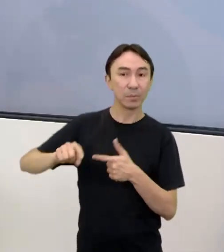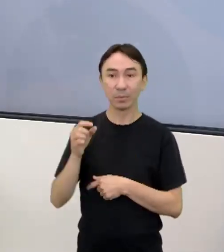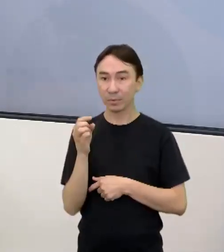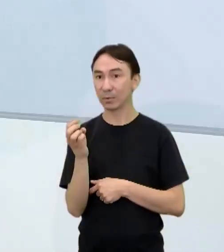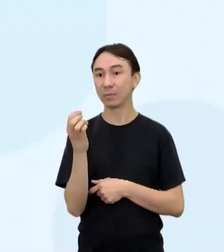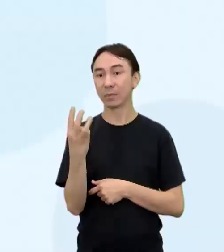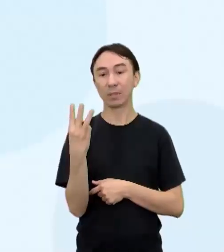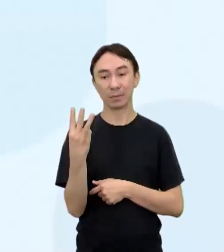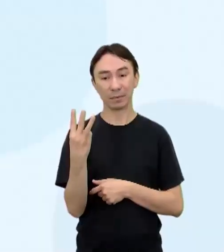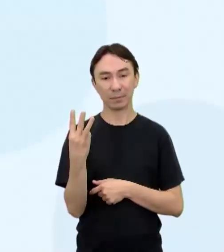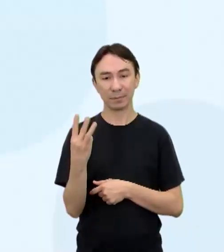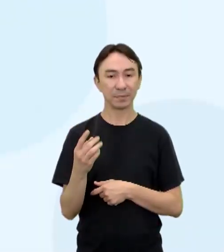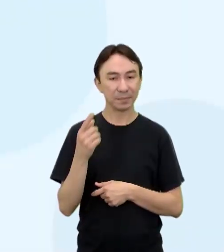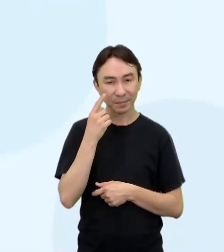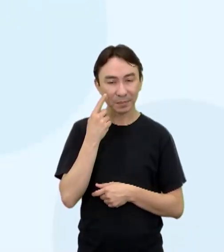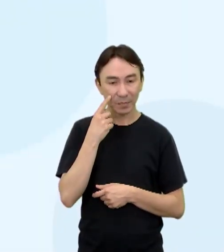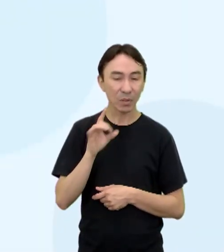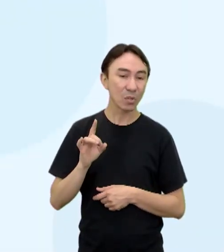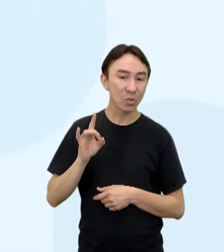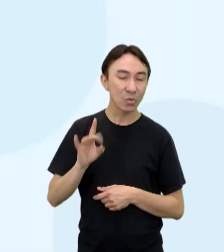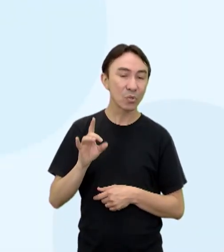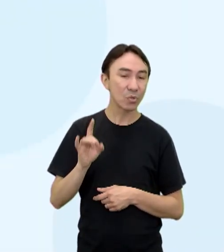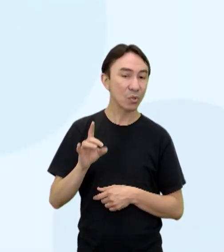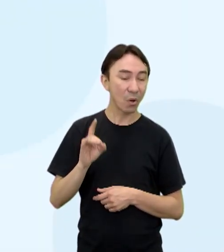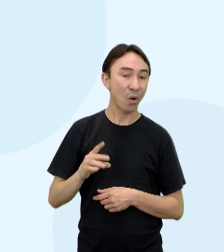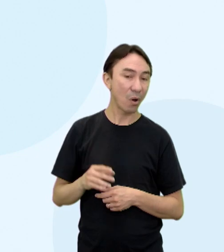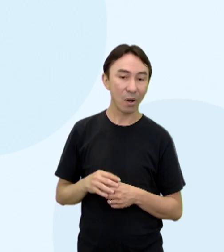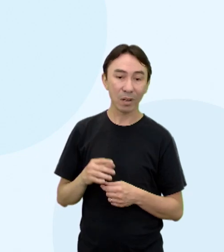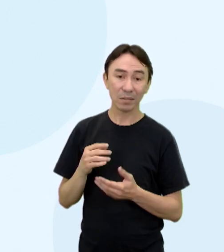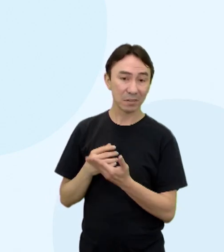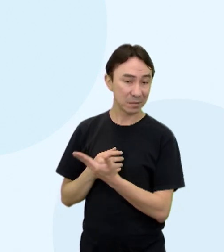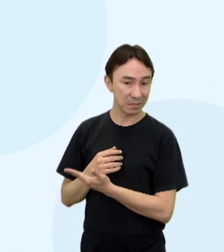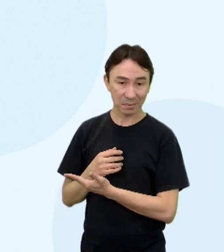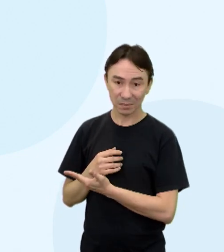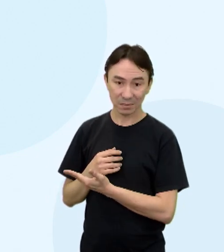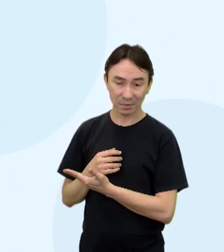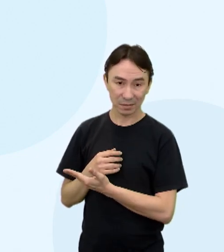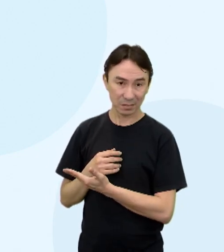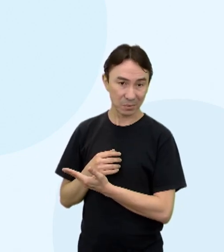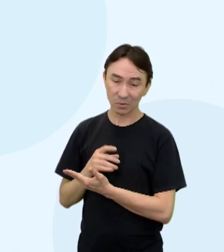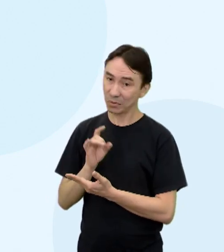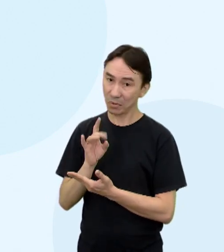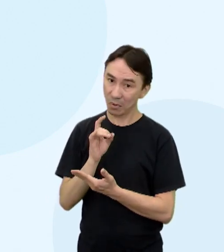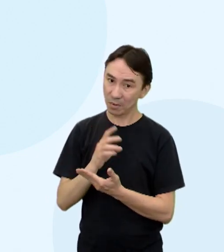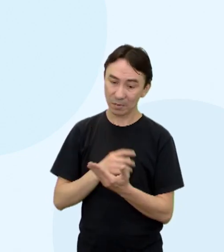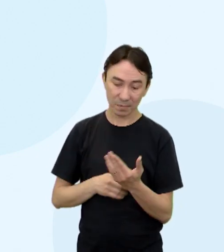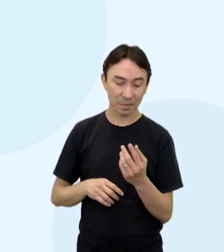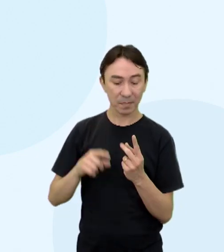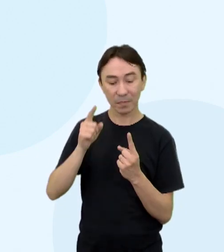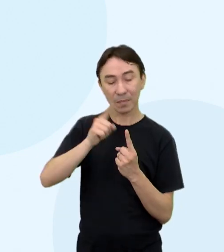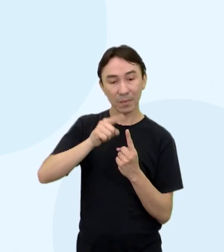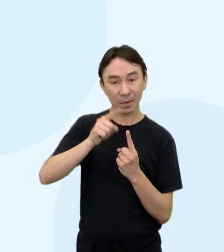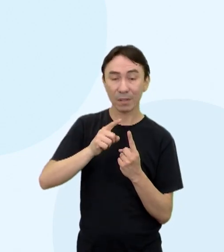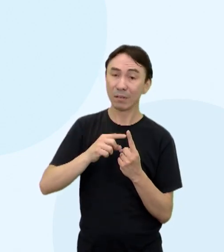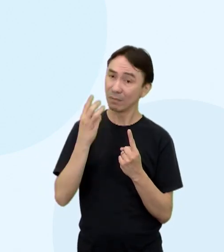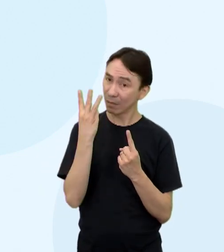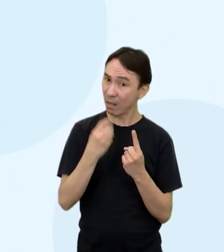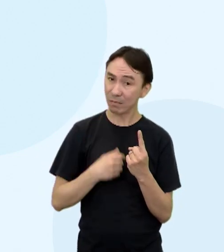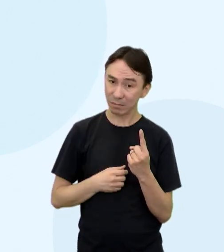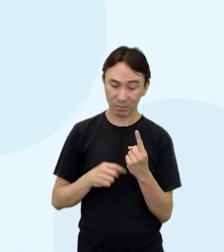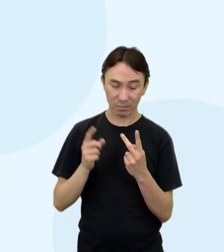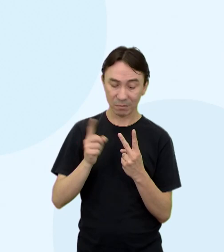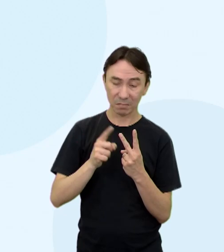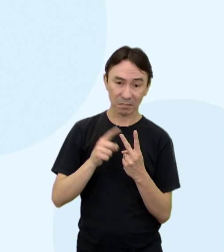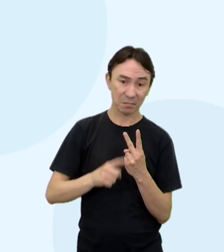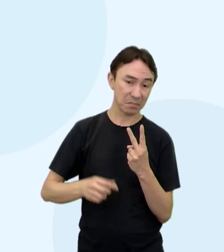dá uma olhadinha aí, ó. Apenas 2 desses números são divisíveis por 3, que é o próprio 3 e o